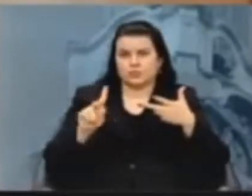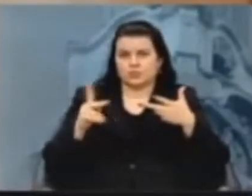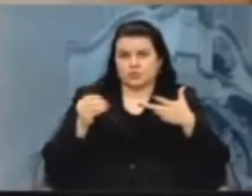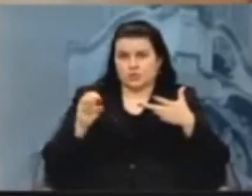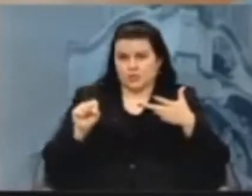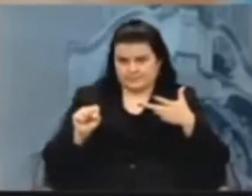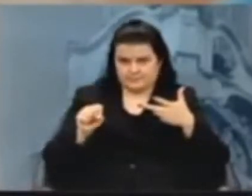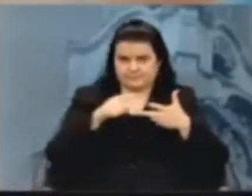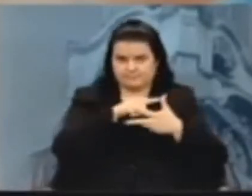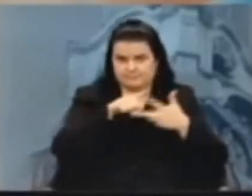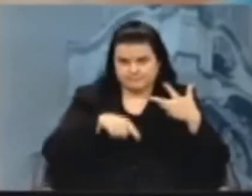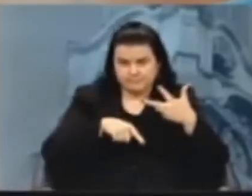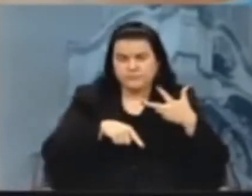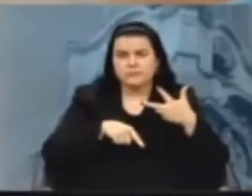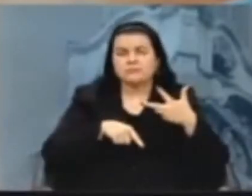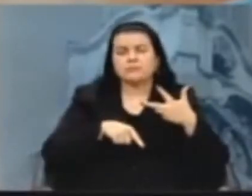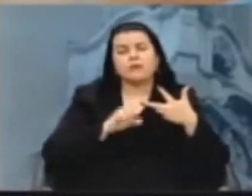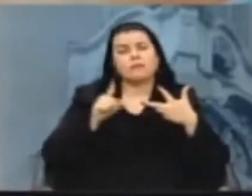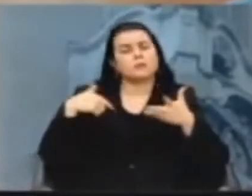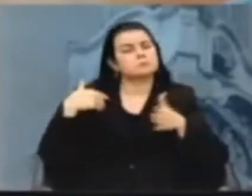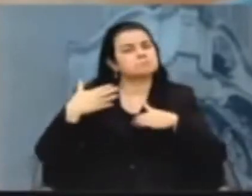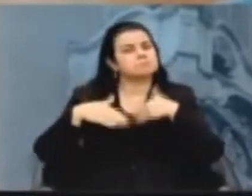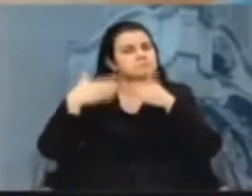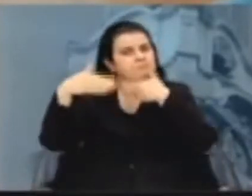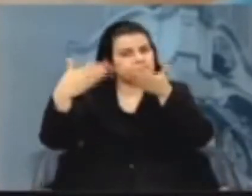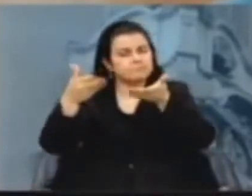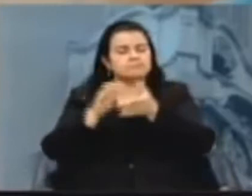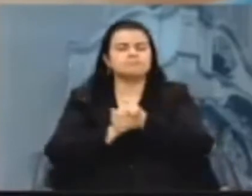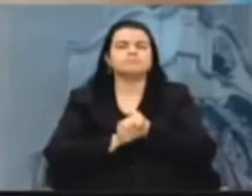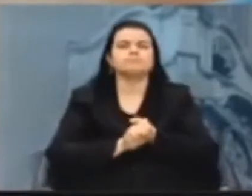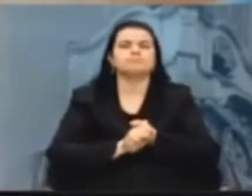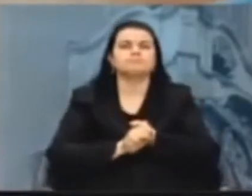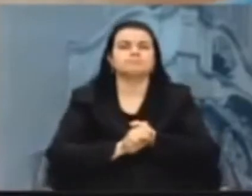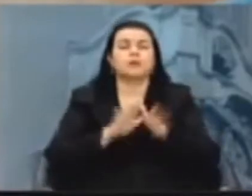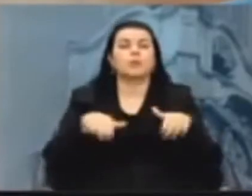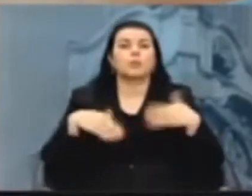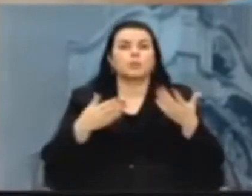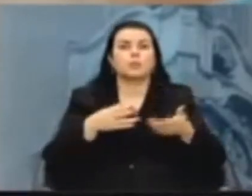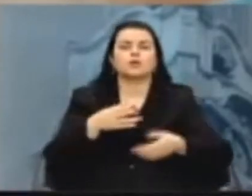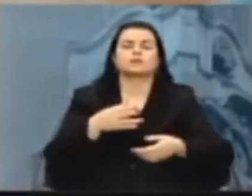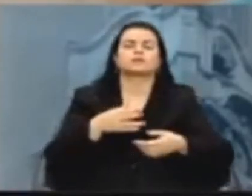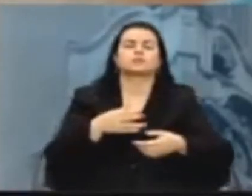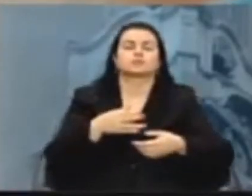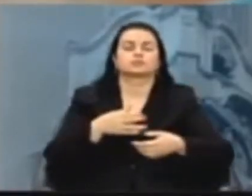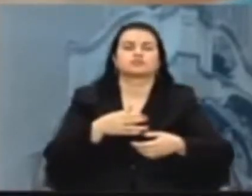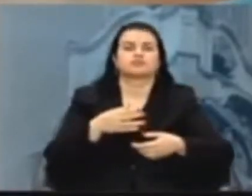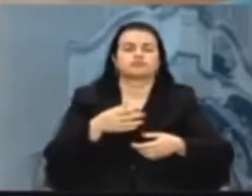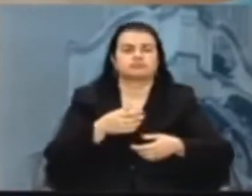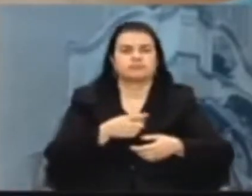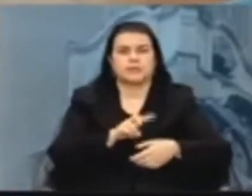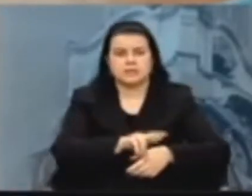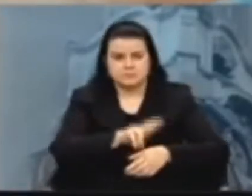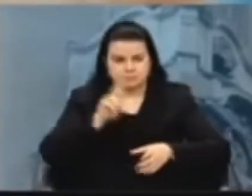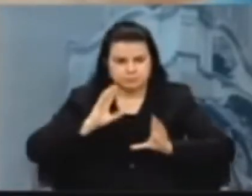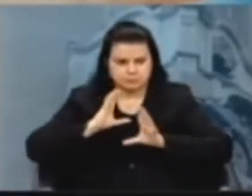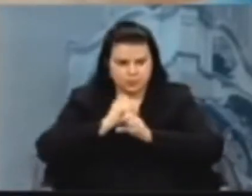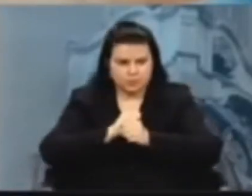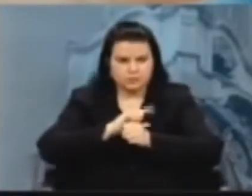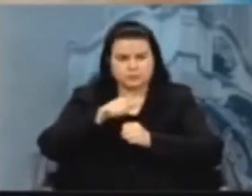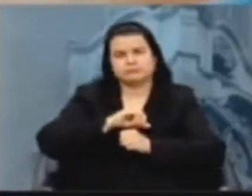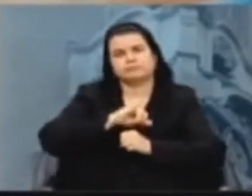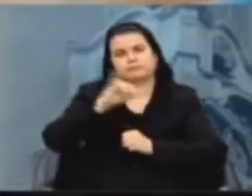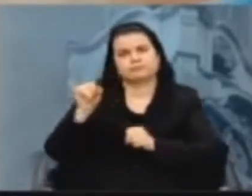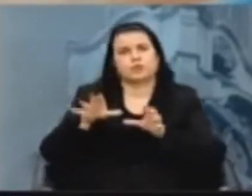Seguindo os trâmites, tal resultado foi encaminhado ao Conselho Universitário,